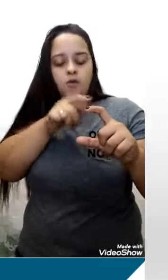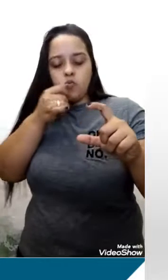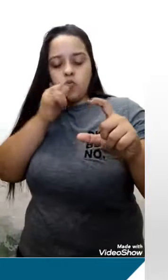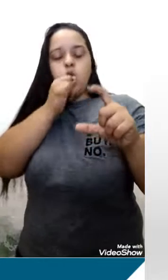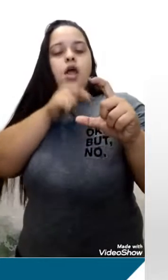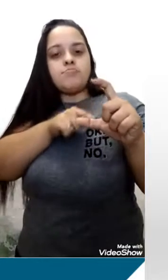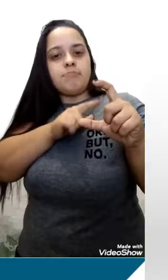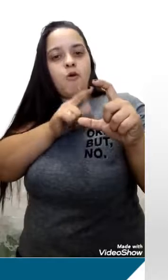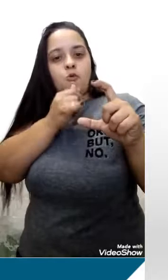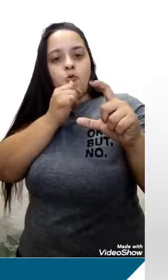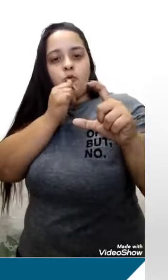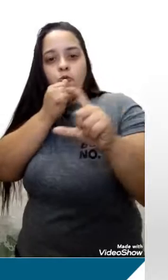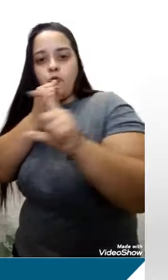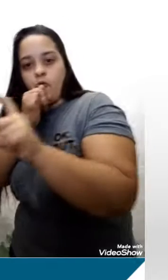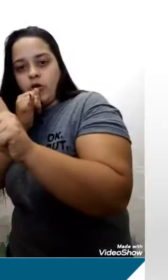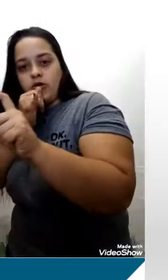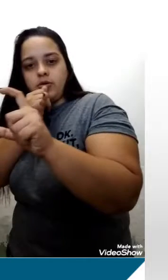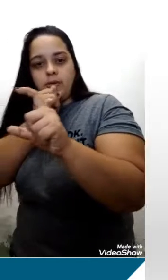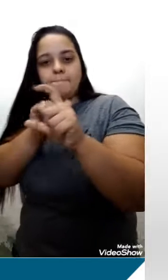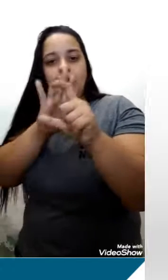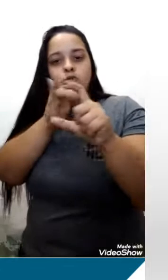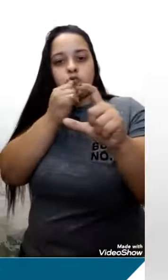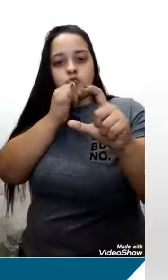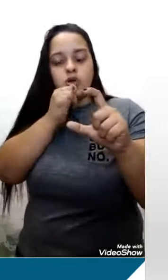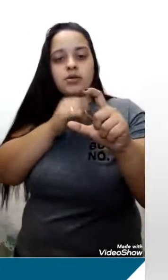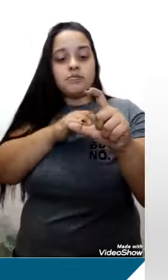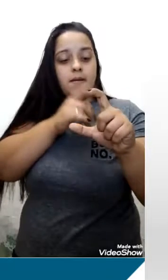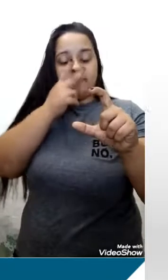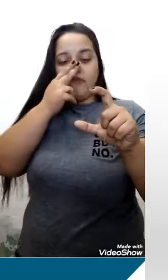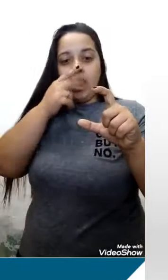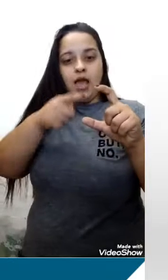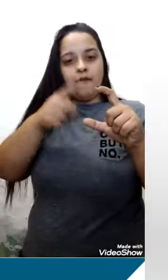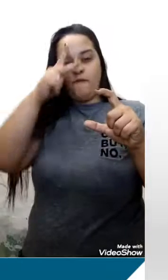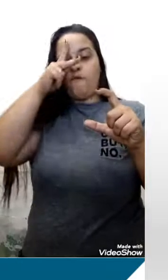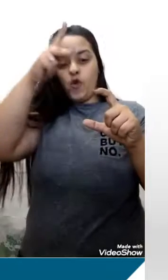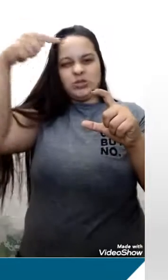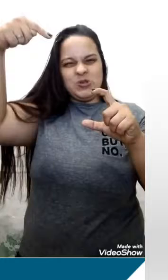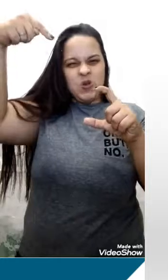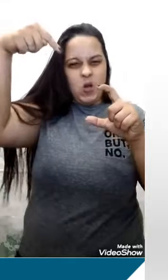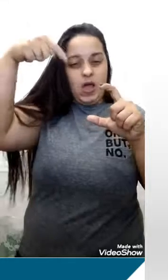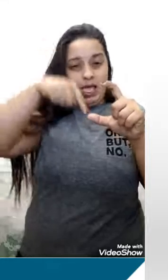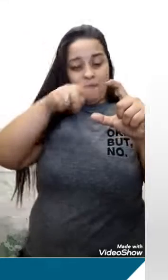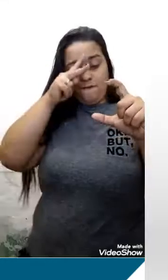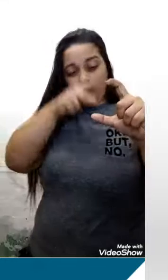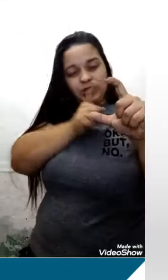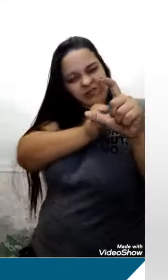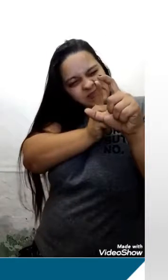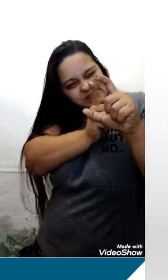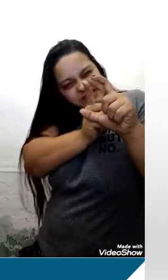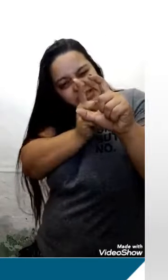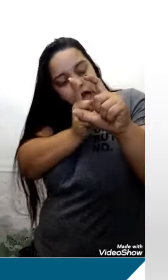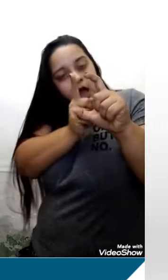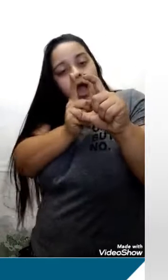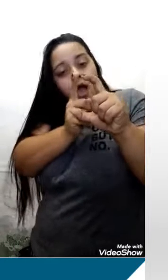certo? Ao aplicar a força sobre o corpo, eu tenho que transferir energia para esse corpo para